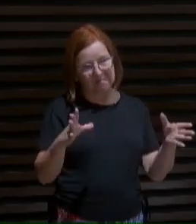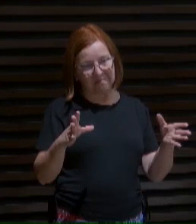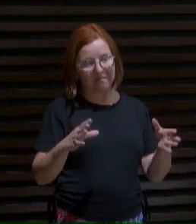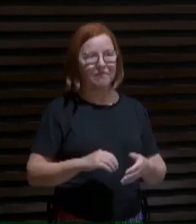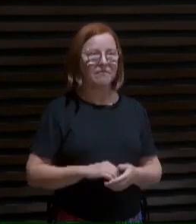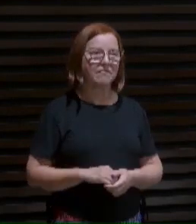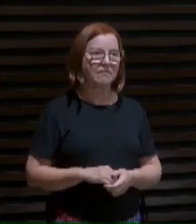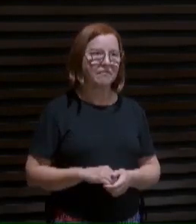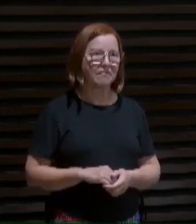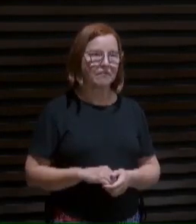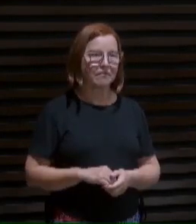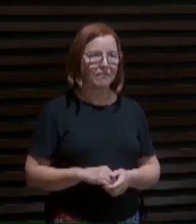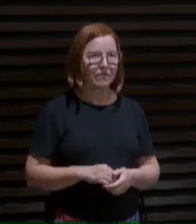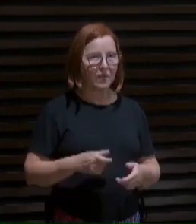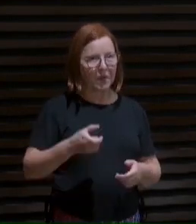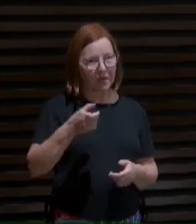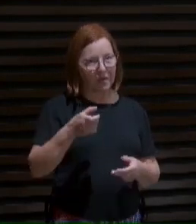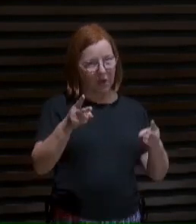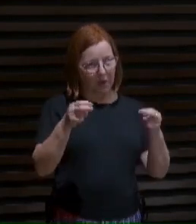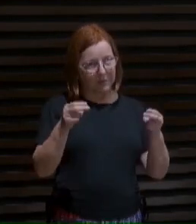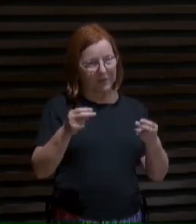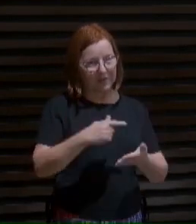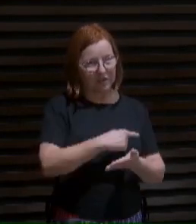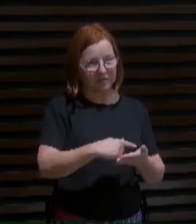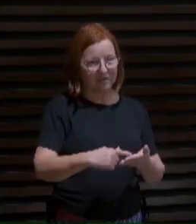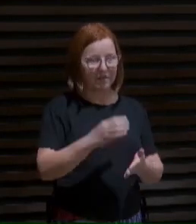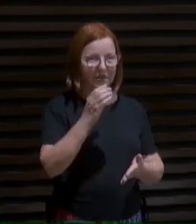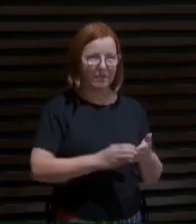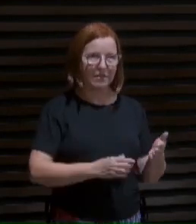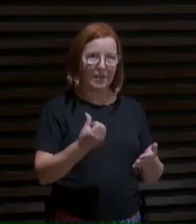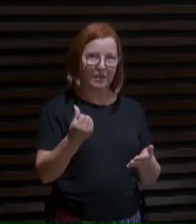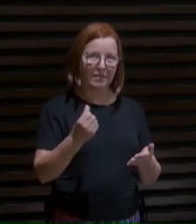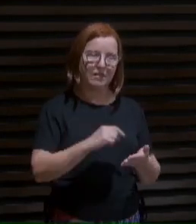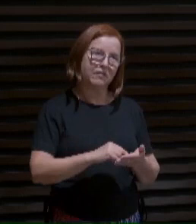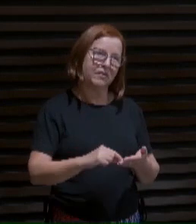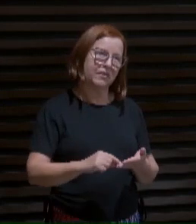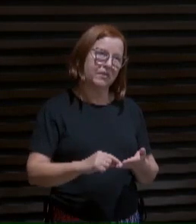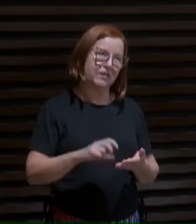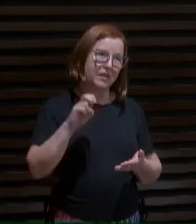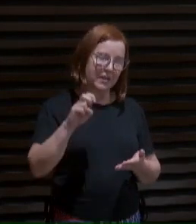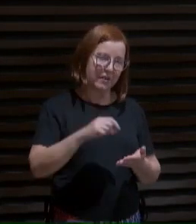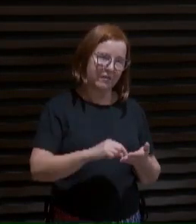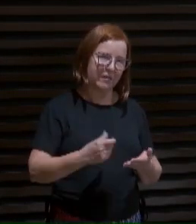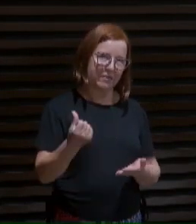Você repara aqui, por exemplo, Gênesis capítulo 6, versos 5 e